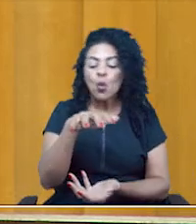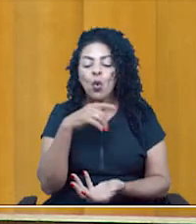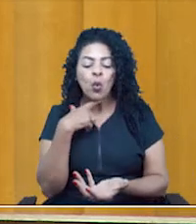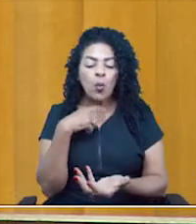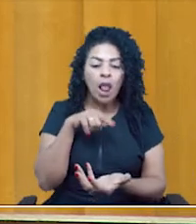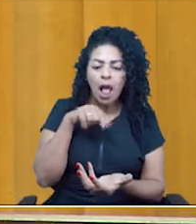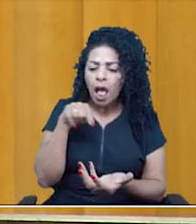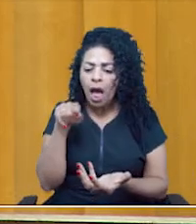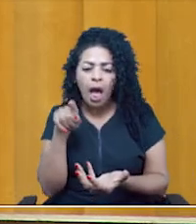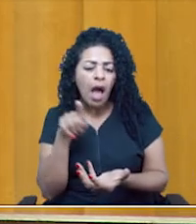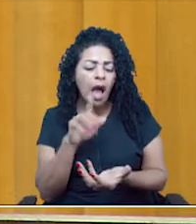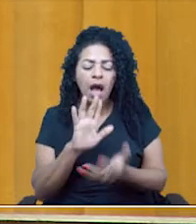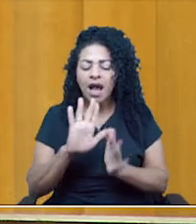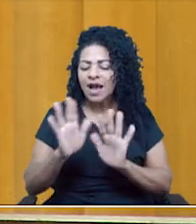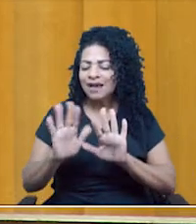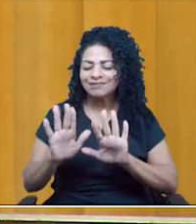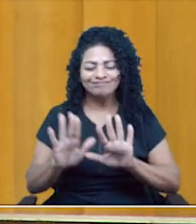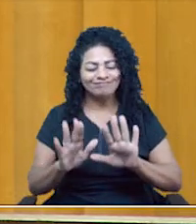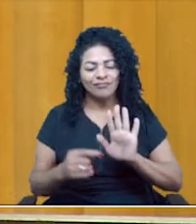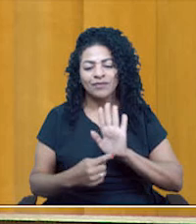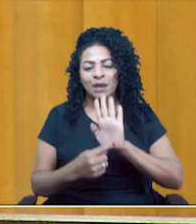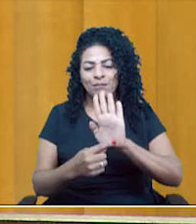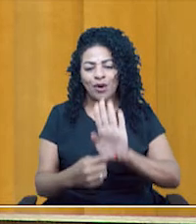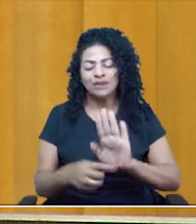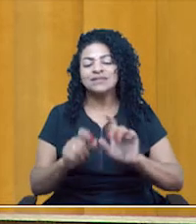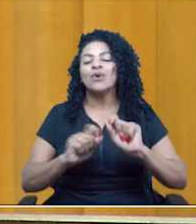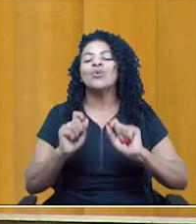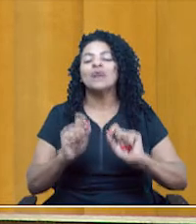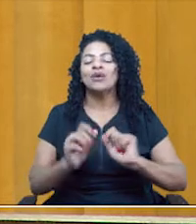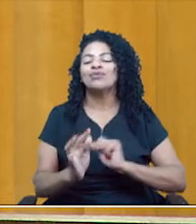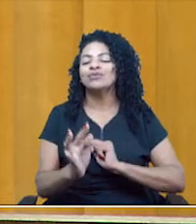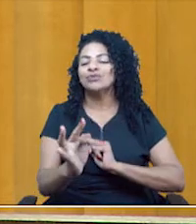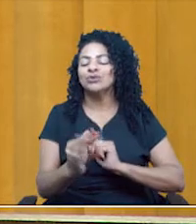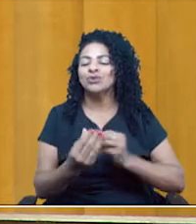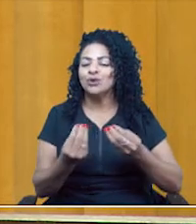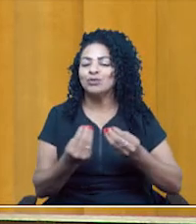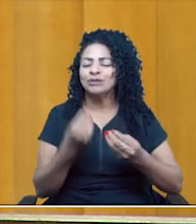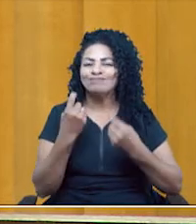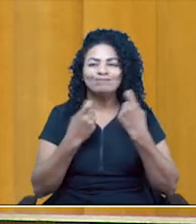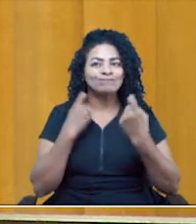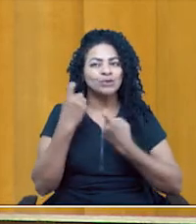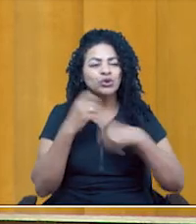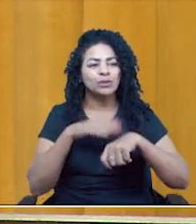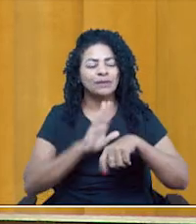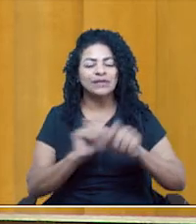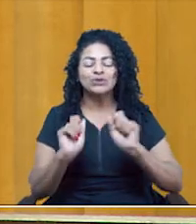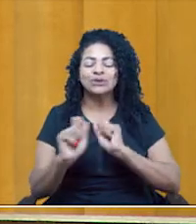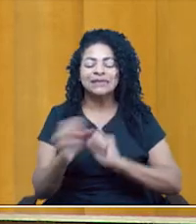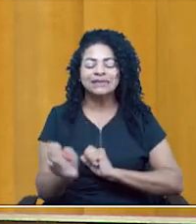elas jogam setas assim para cima, longe. Mas o que mais me preocupa, e a novidade, não é isso. Vou